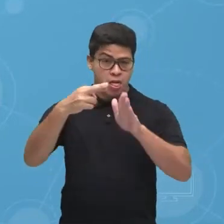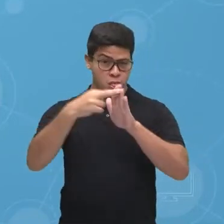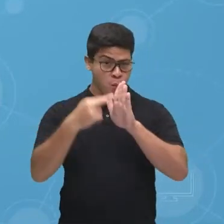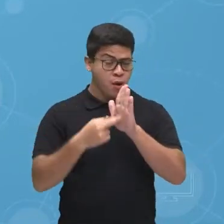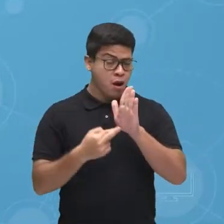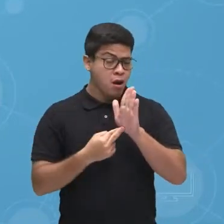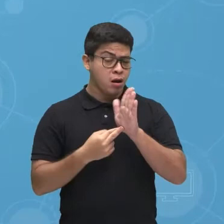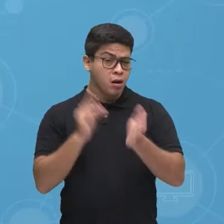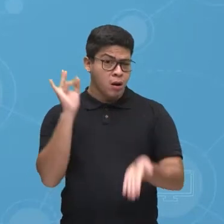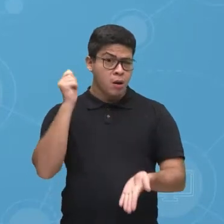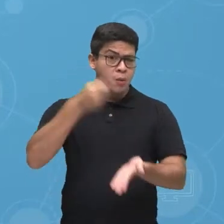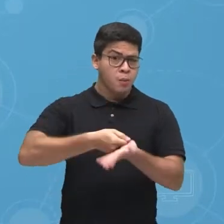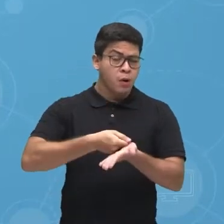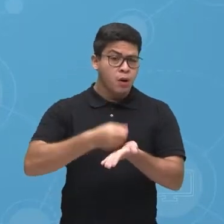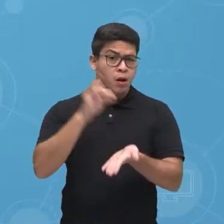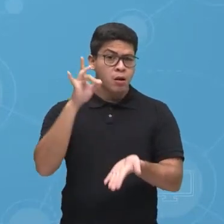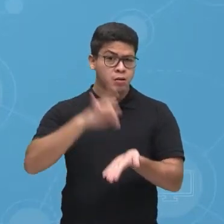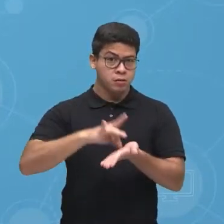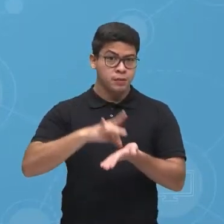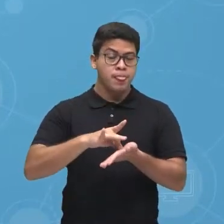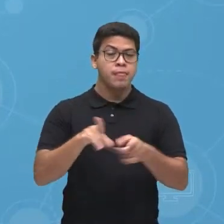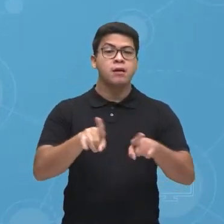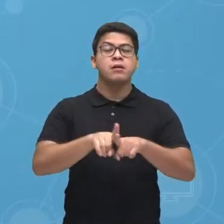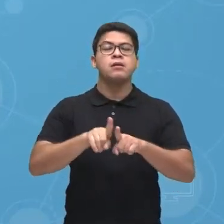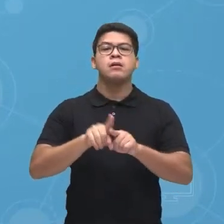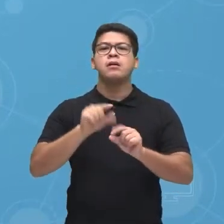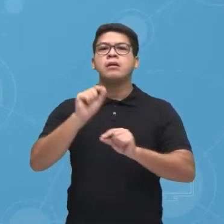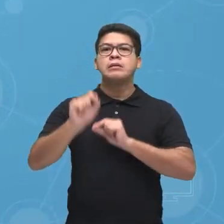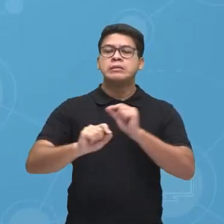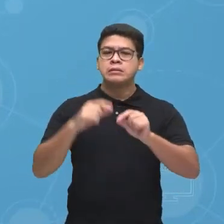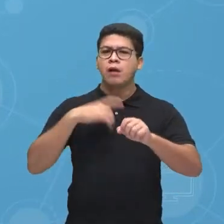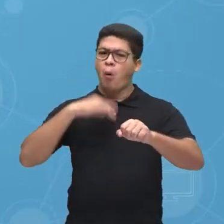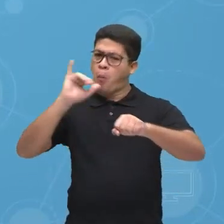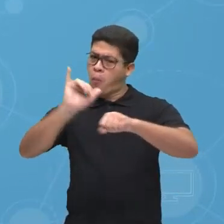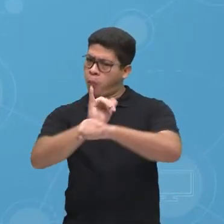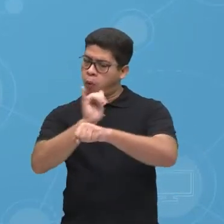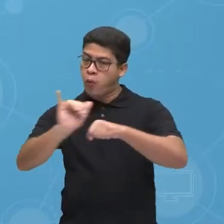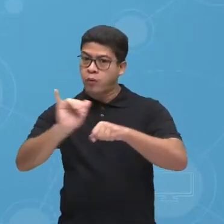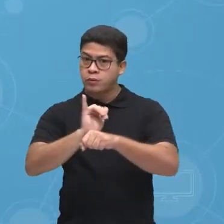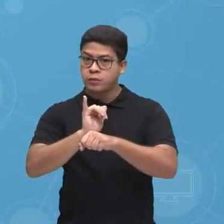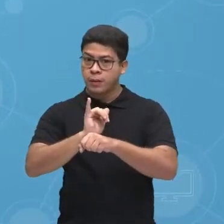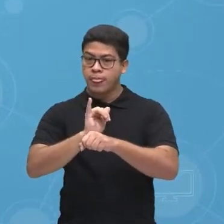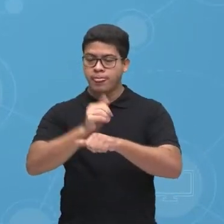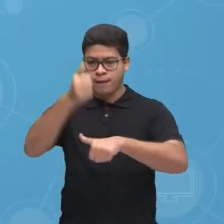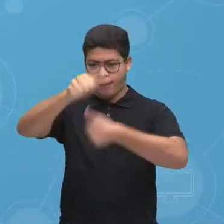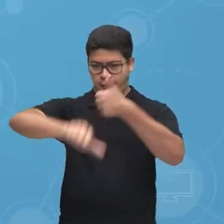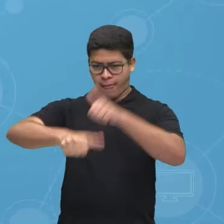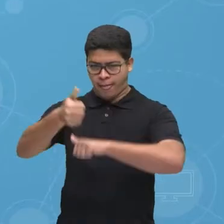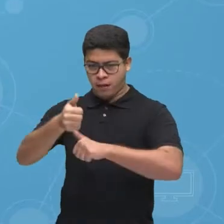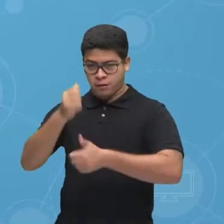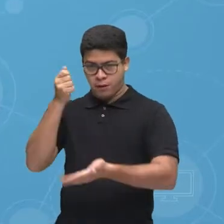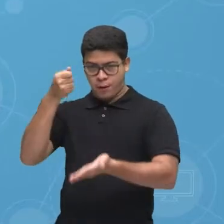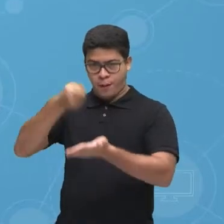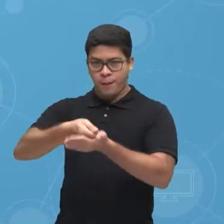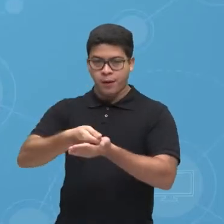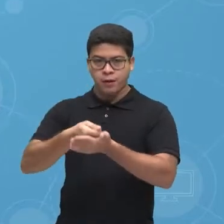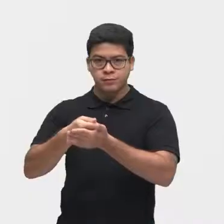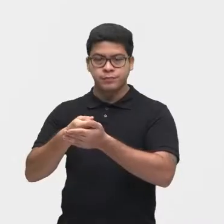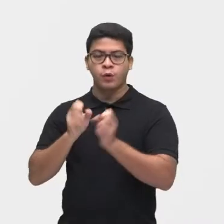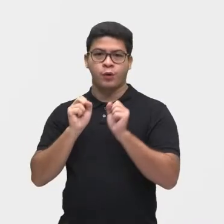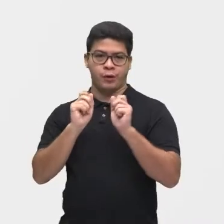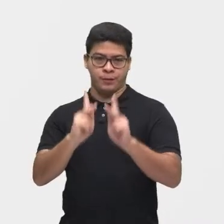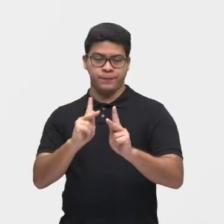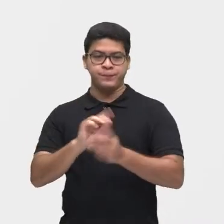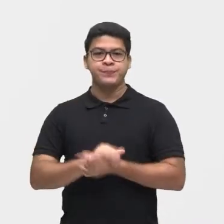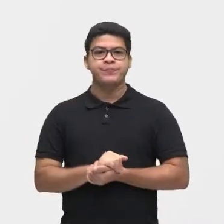ali, né, alguns movimentos, algumas técnicas de movimentos que são consideradas padrão. Tá? Voltando lá,